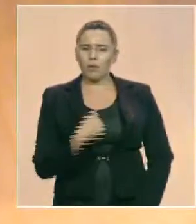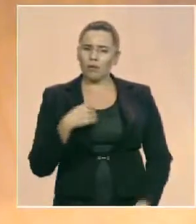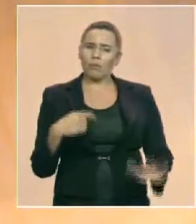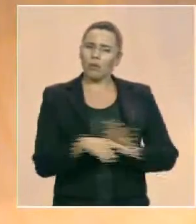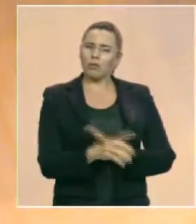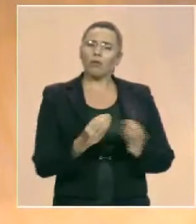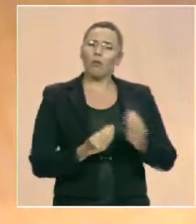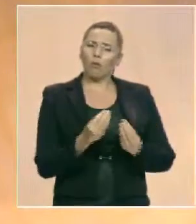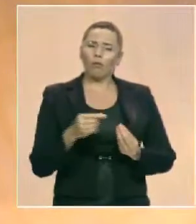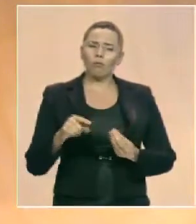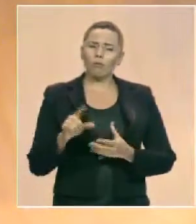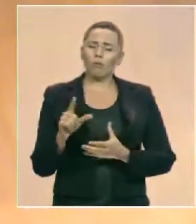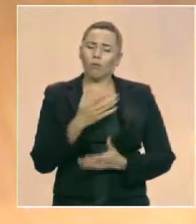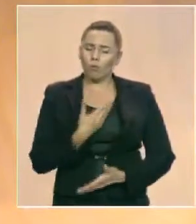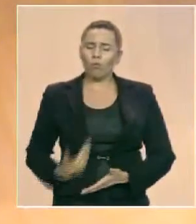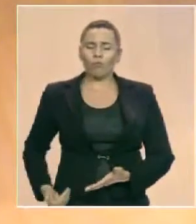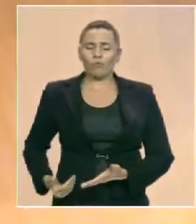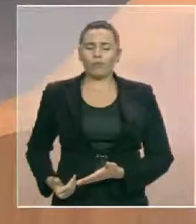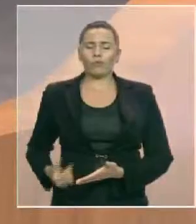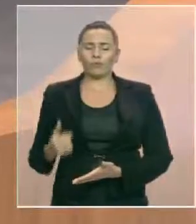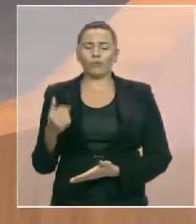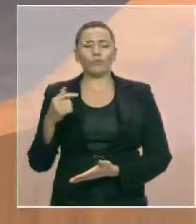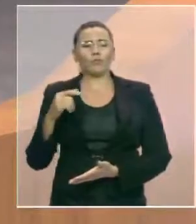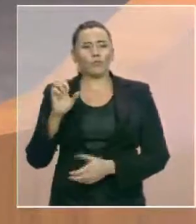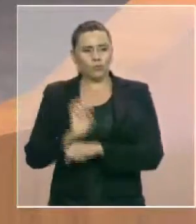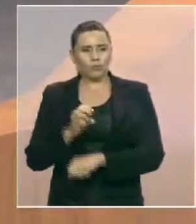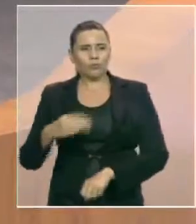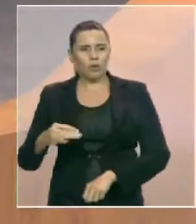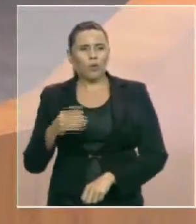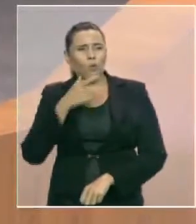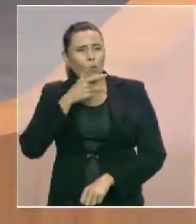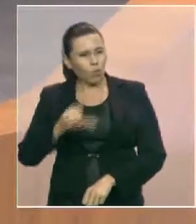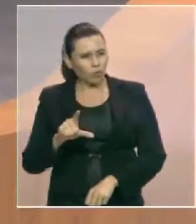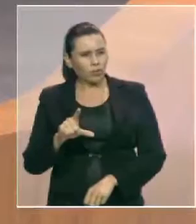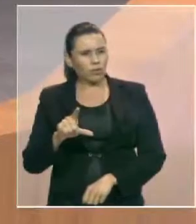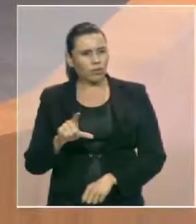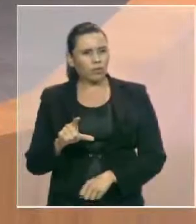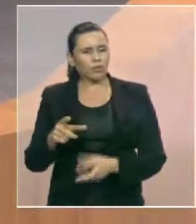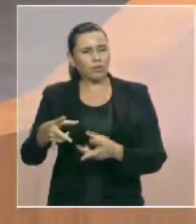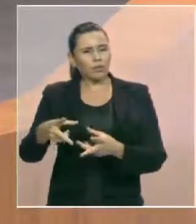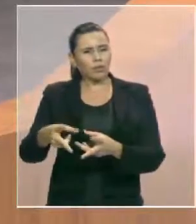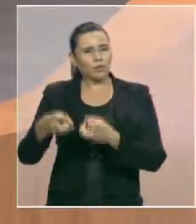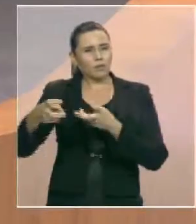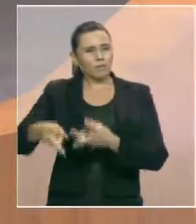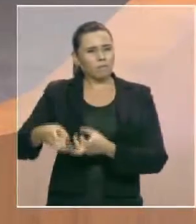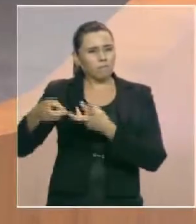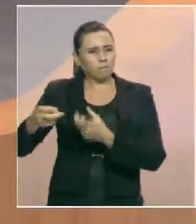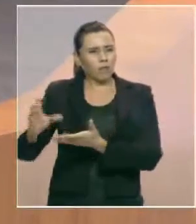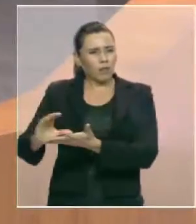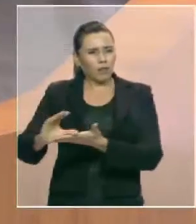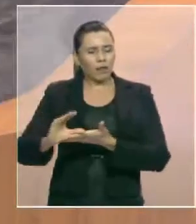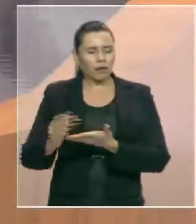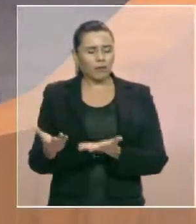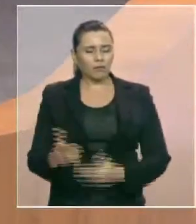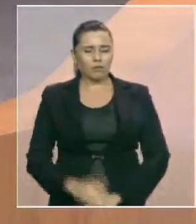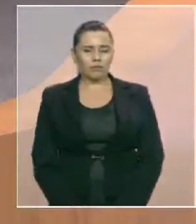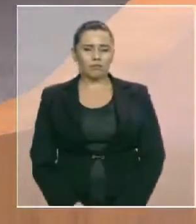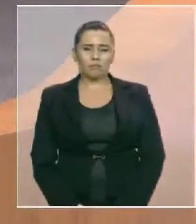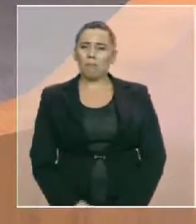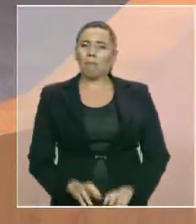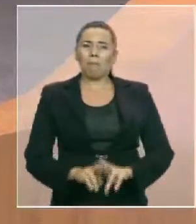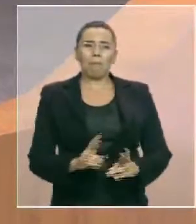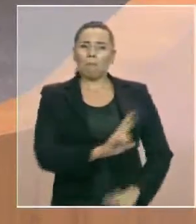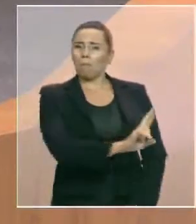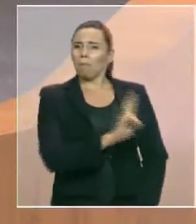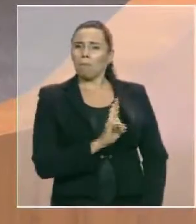recebi resposta. Não recebi resposta sobre esse quesito, não recebi resposta sobre o outro quesito